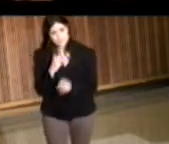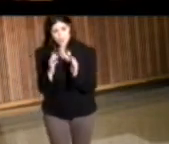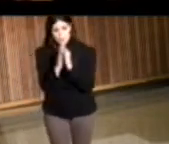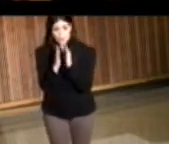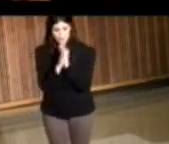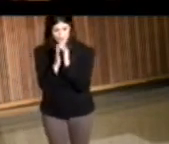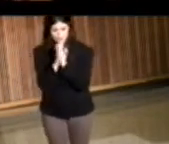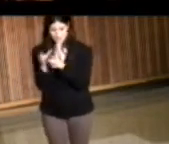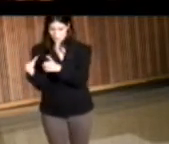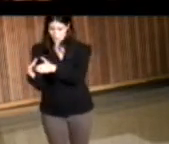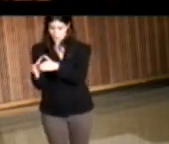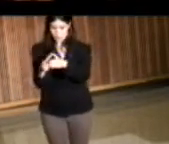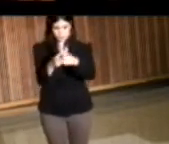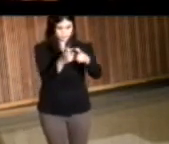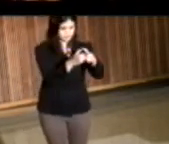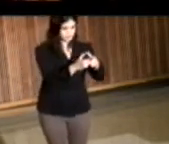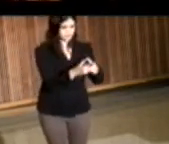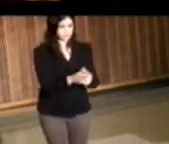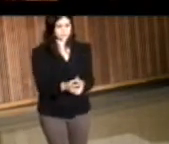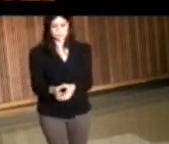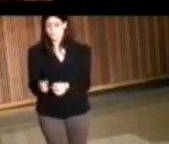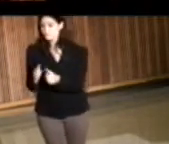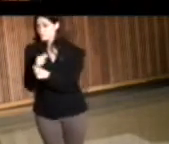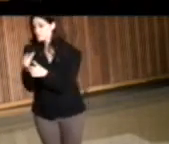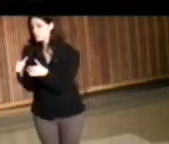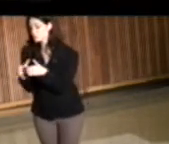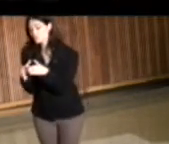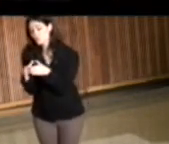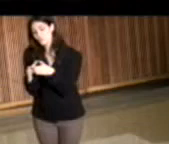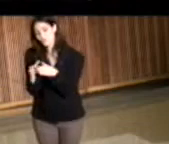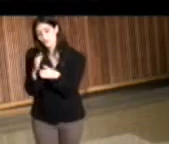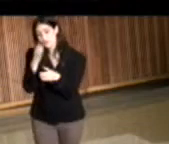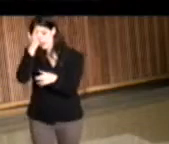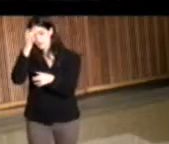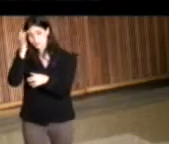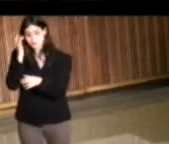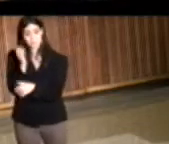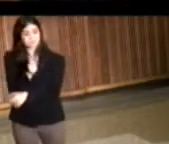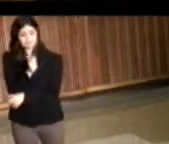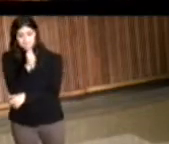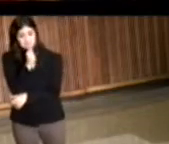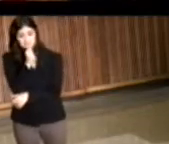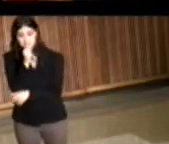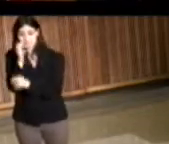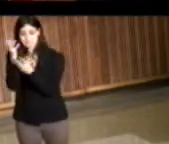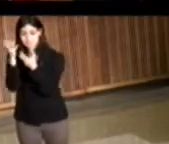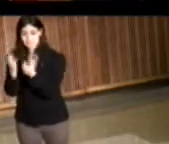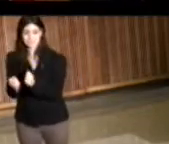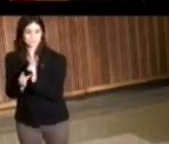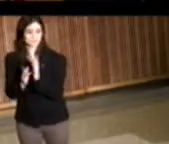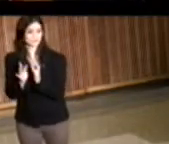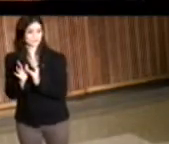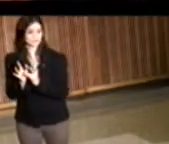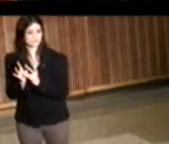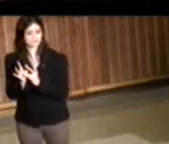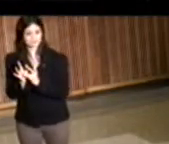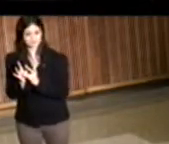quero orar primeiro por aquelas que precisam que essa decisão do Pai de amar